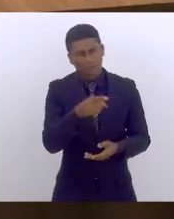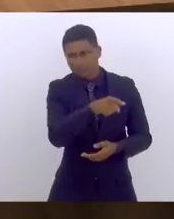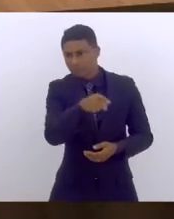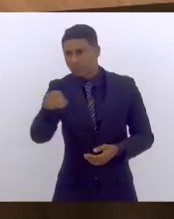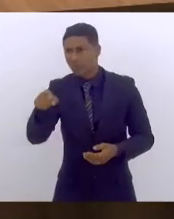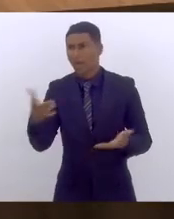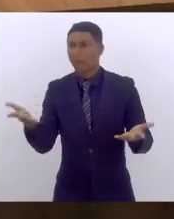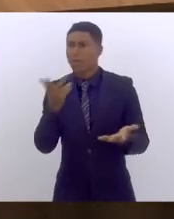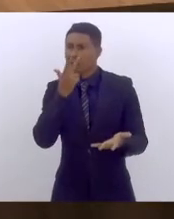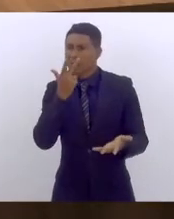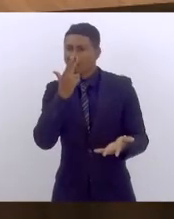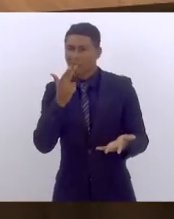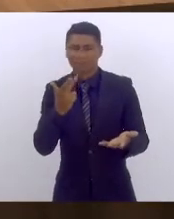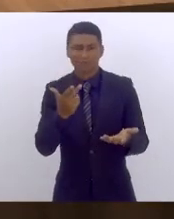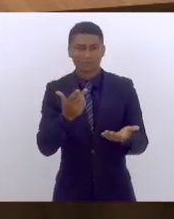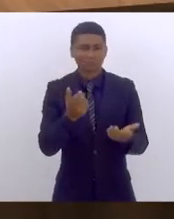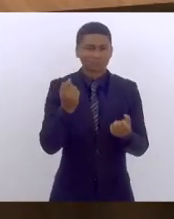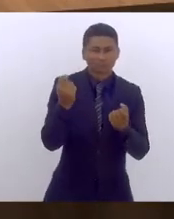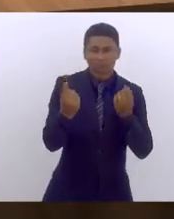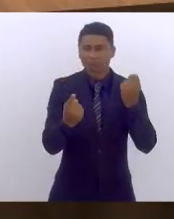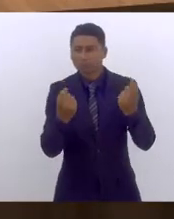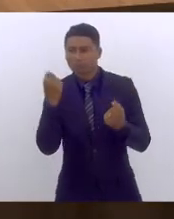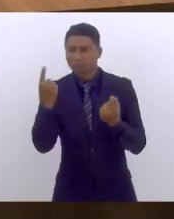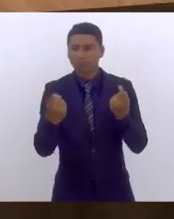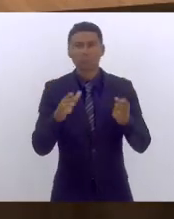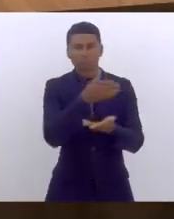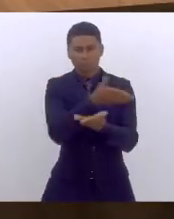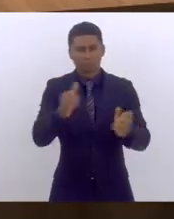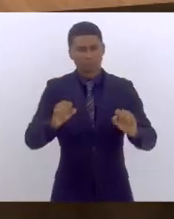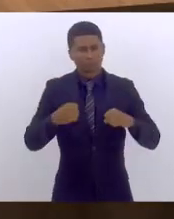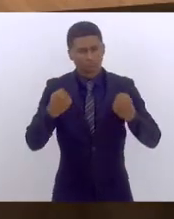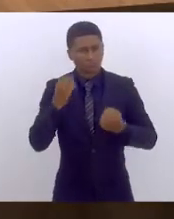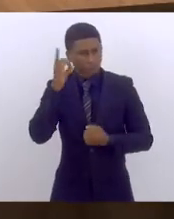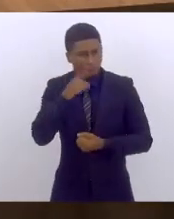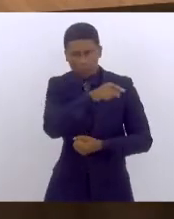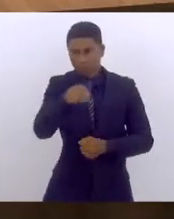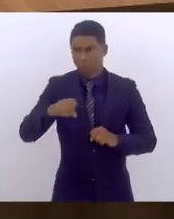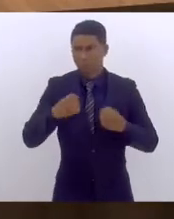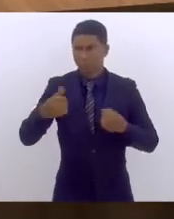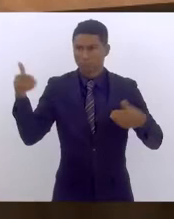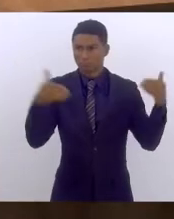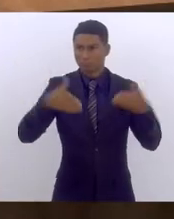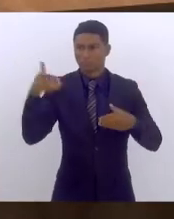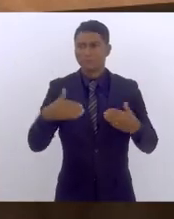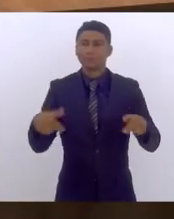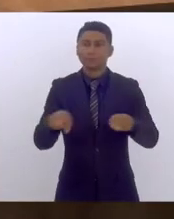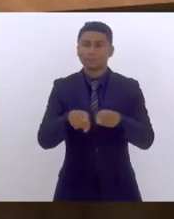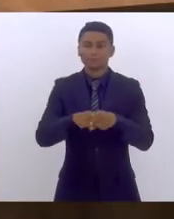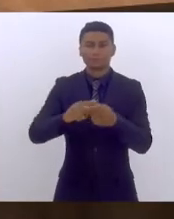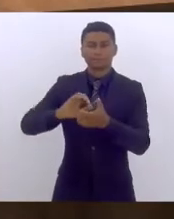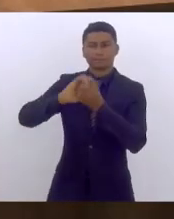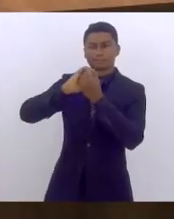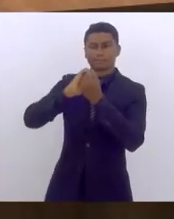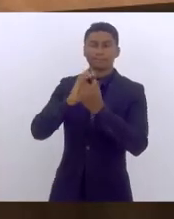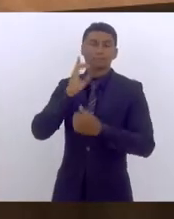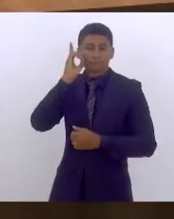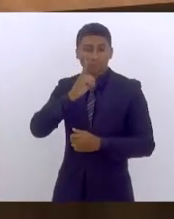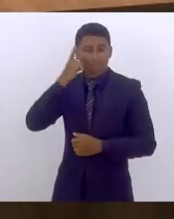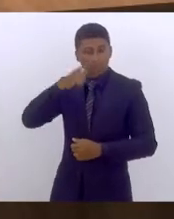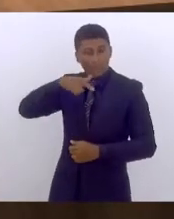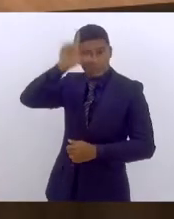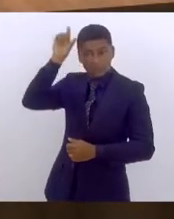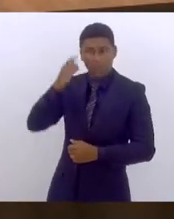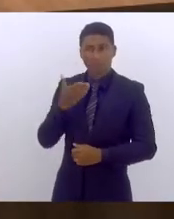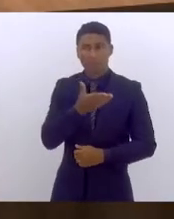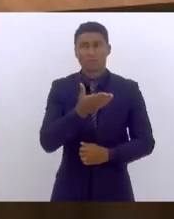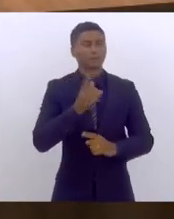tão vazios, saudar aqui os deputados que estão cumprindo a sua missão. Quero fazer uma saudação especial ao deputado Luiz Paulo, que foi o